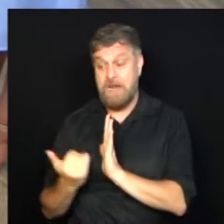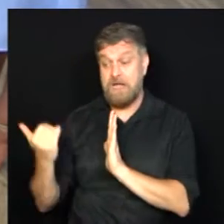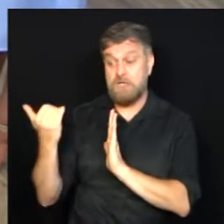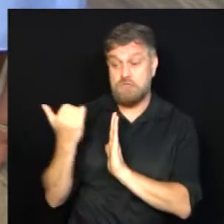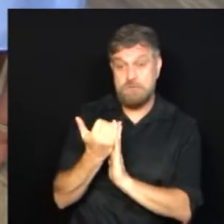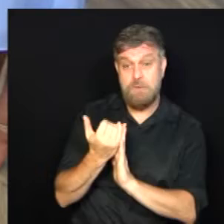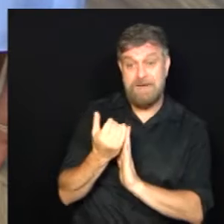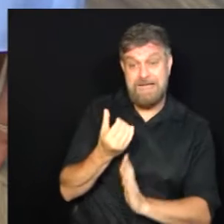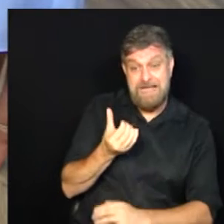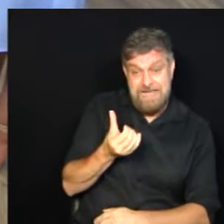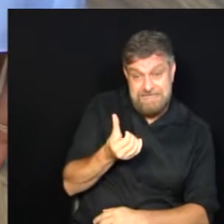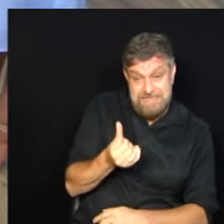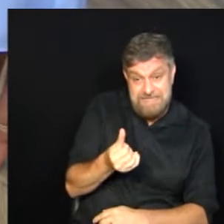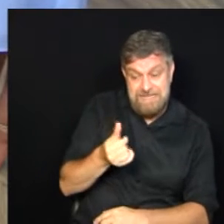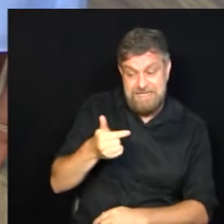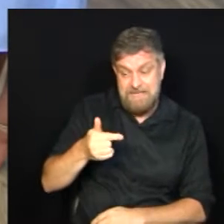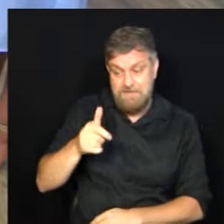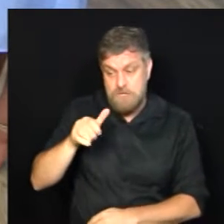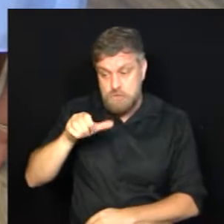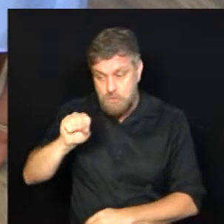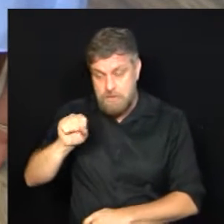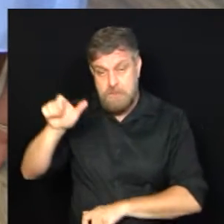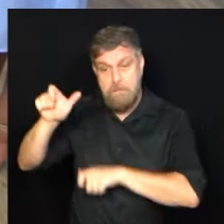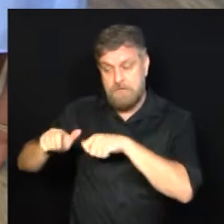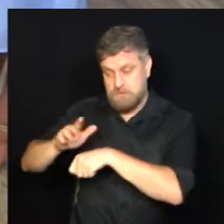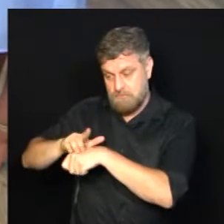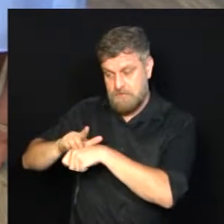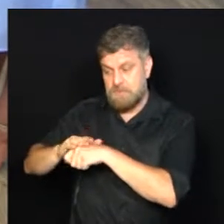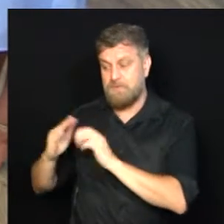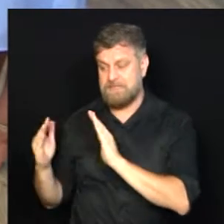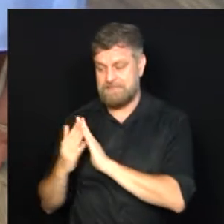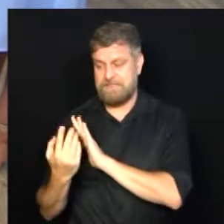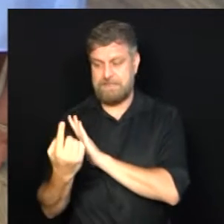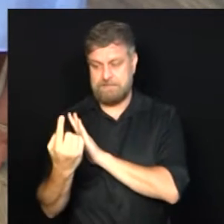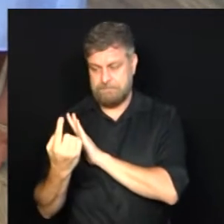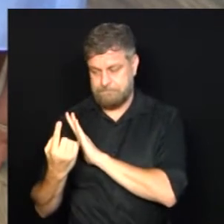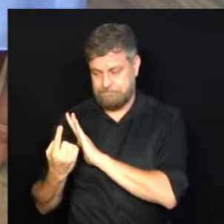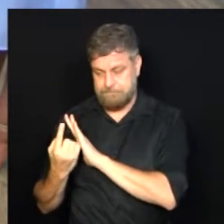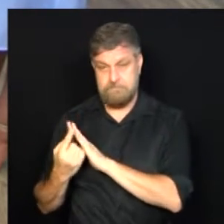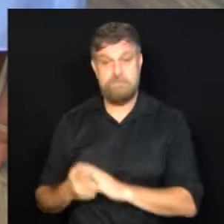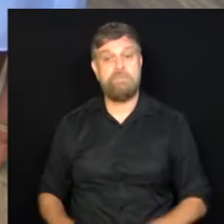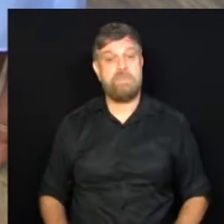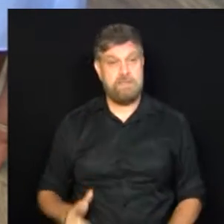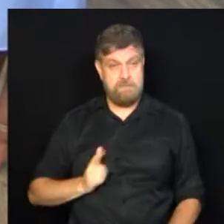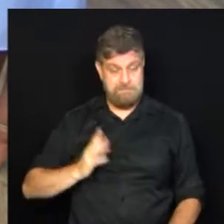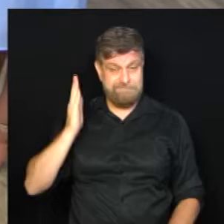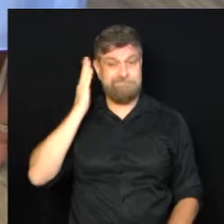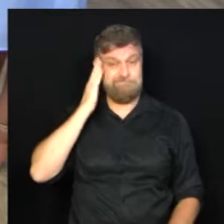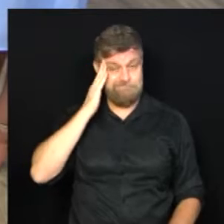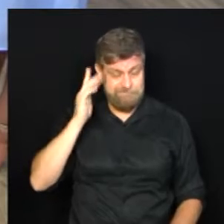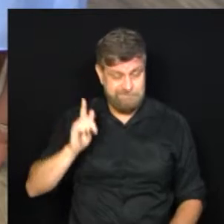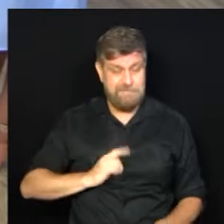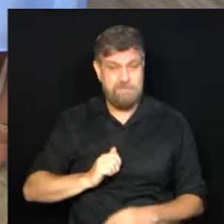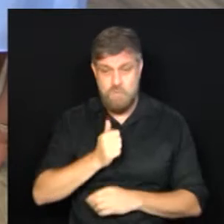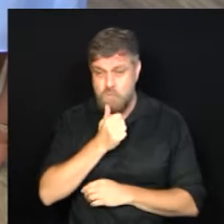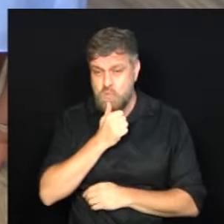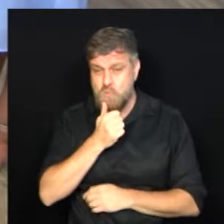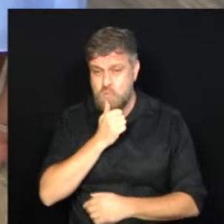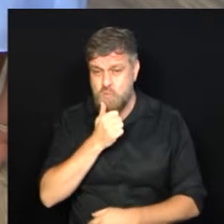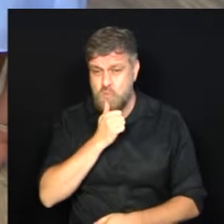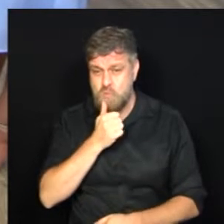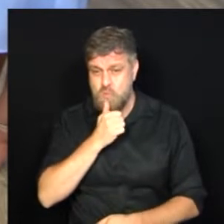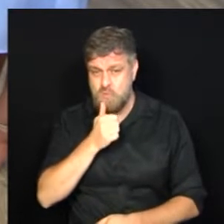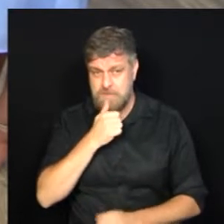para 628 pessoas em isolamento domiciliar. Então, sem dúvida, ainda